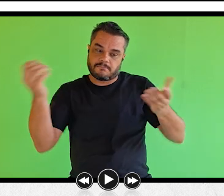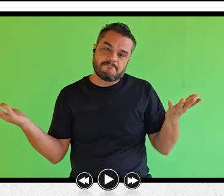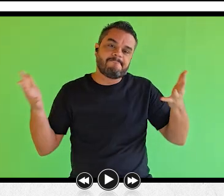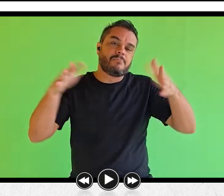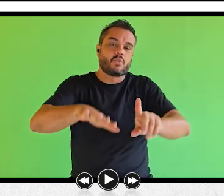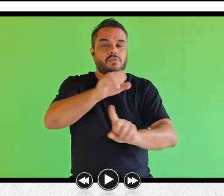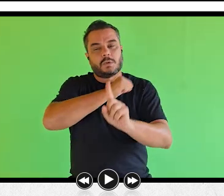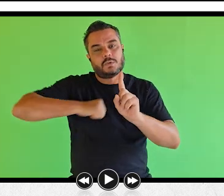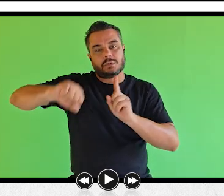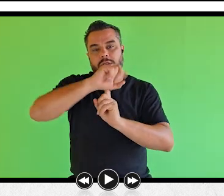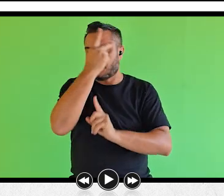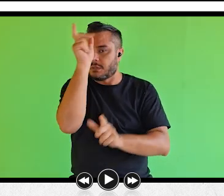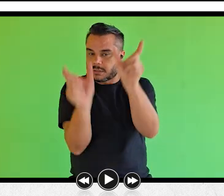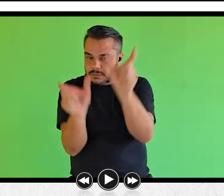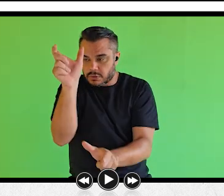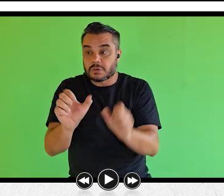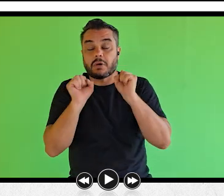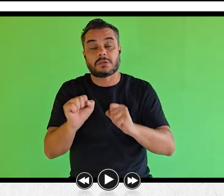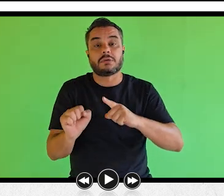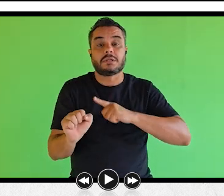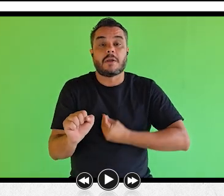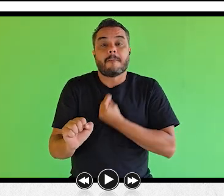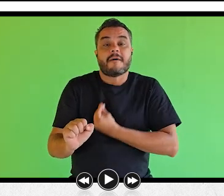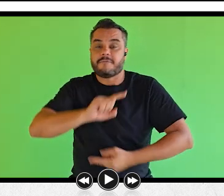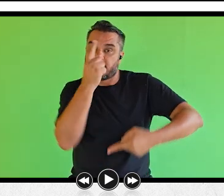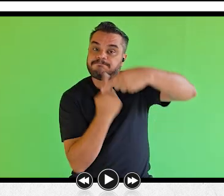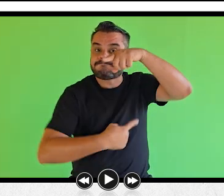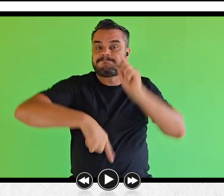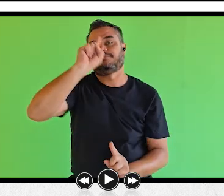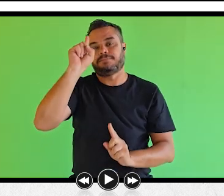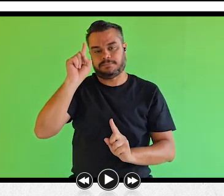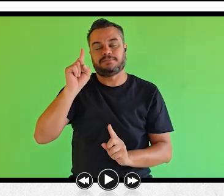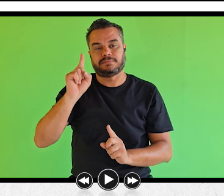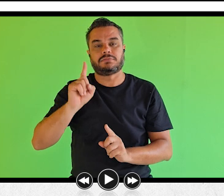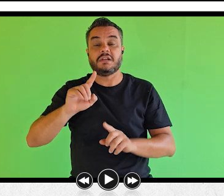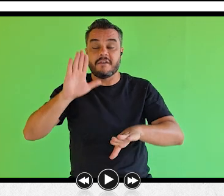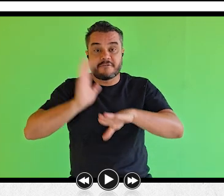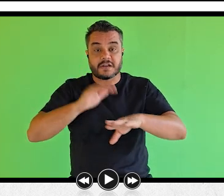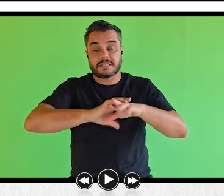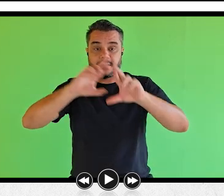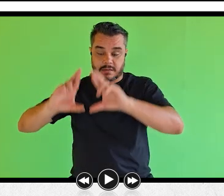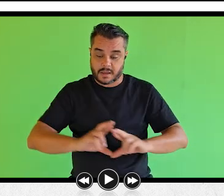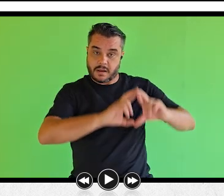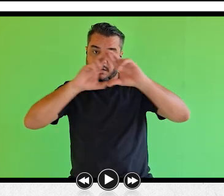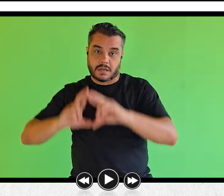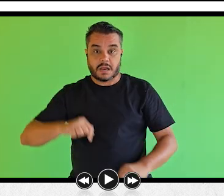trabalho de reciclagem no Brasil. Como a gente viu, eles são fundamentais. E os índices de reciclagem que